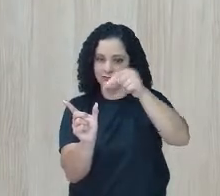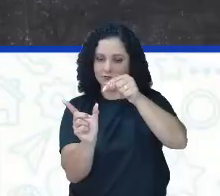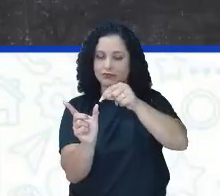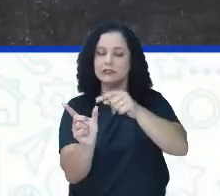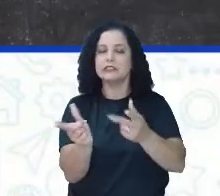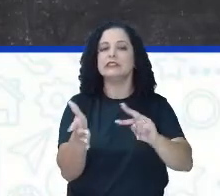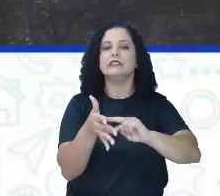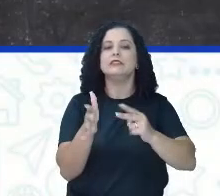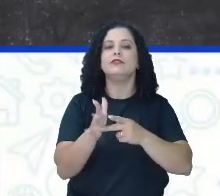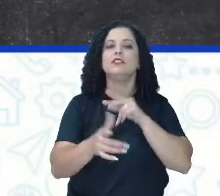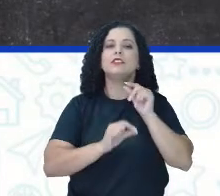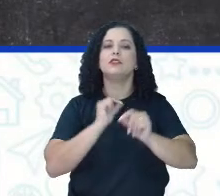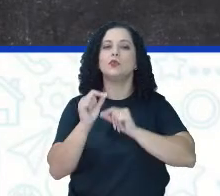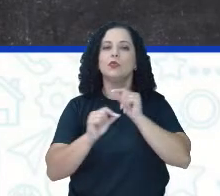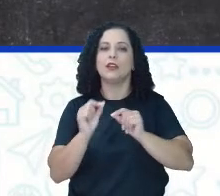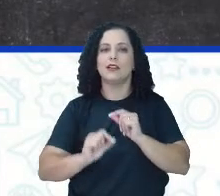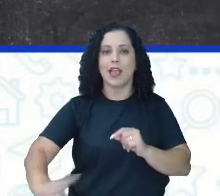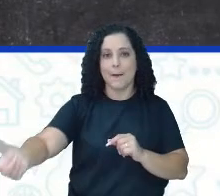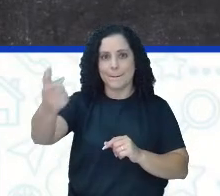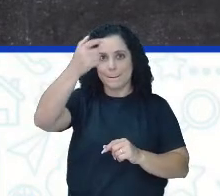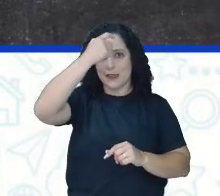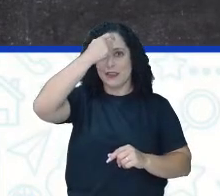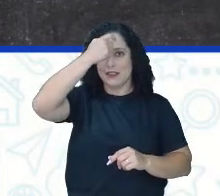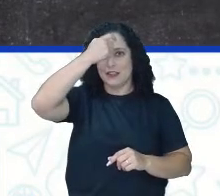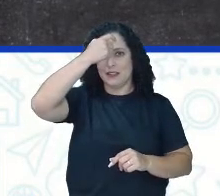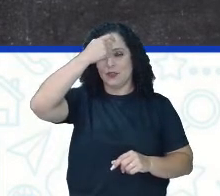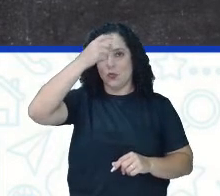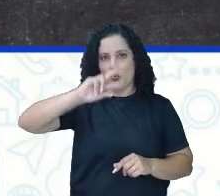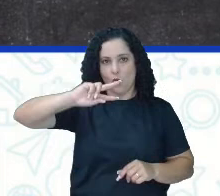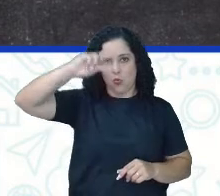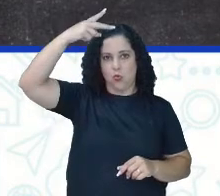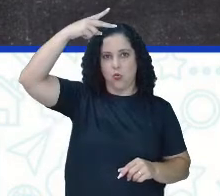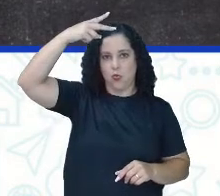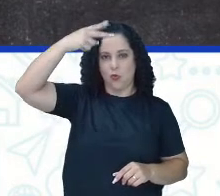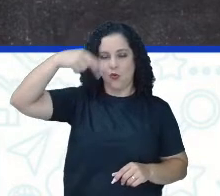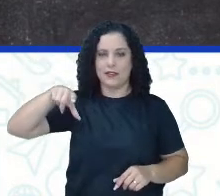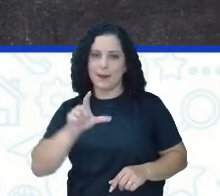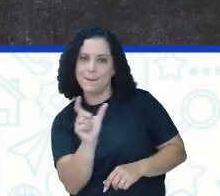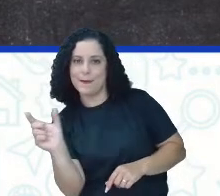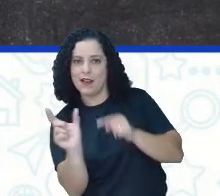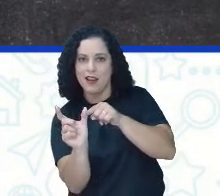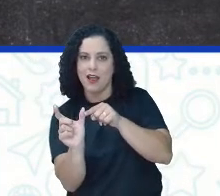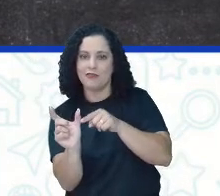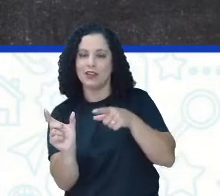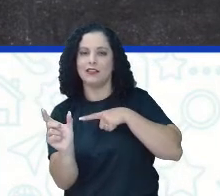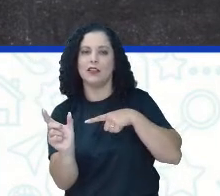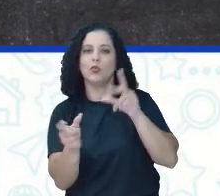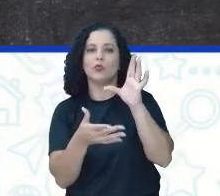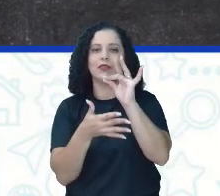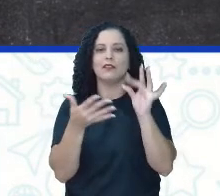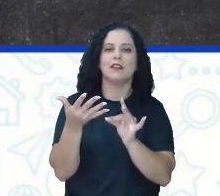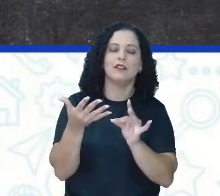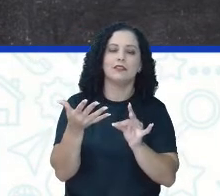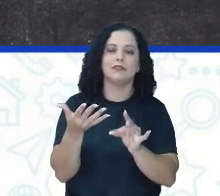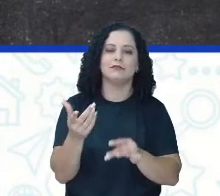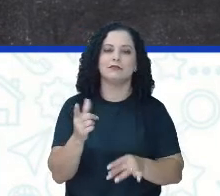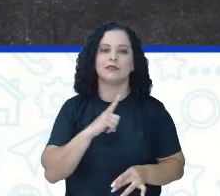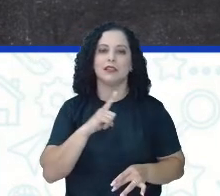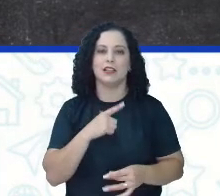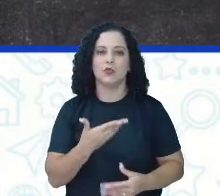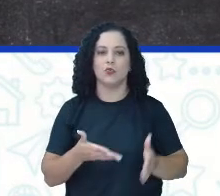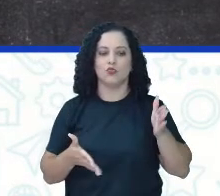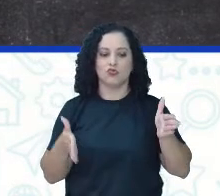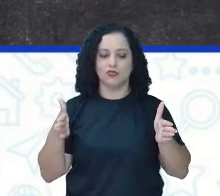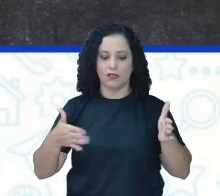gente vai atualizar nossa mente aqui, o nosso HD, que essa palavrinha vai chamar um detalhe. os lados e os ângulos vão